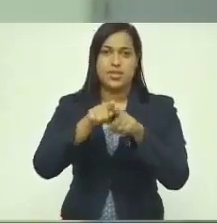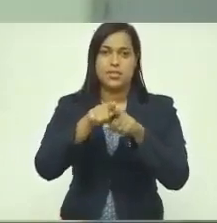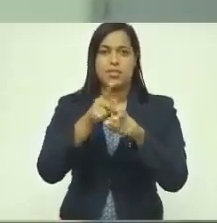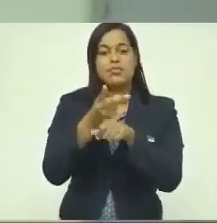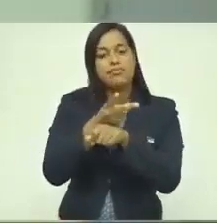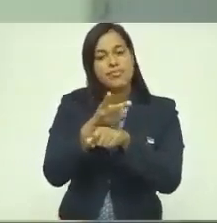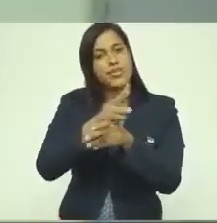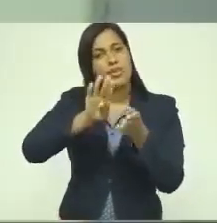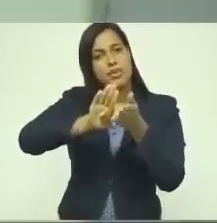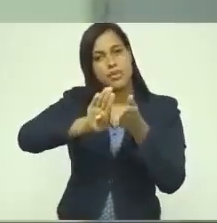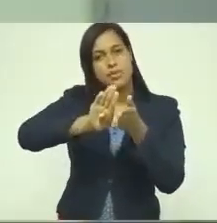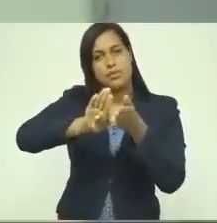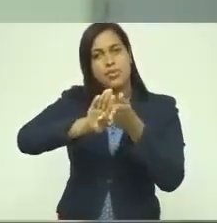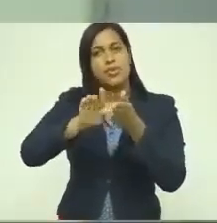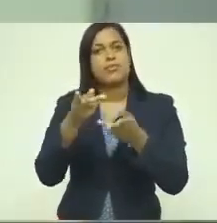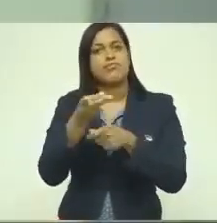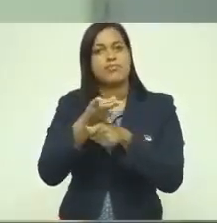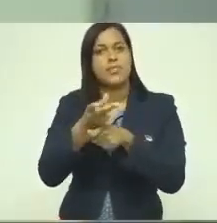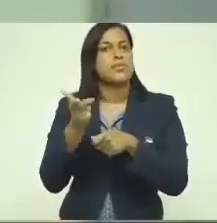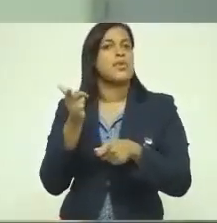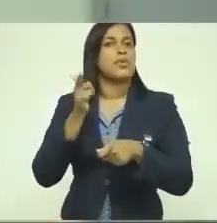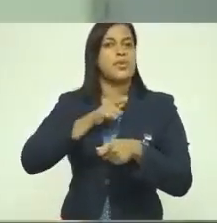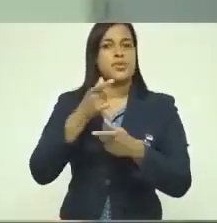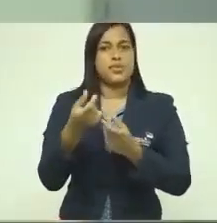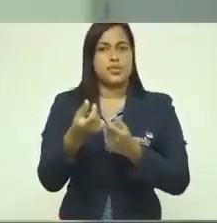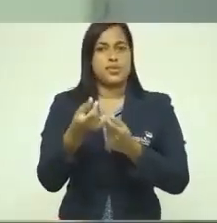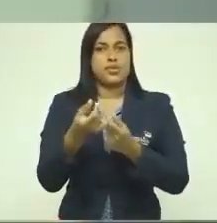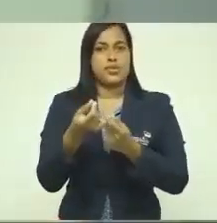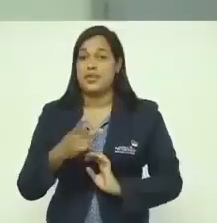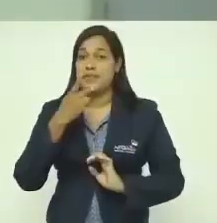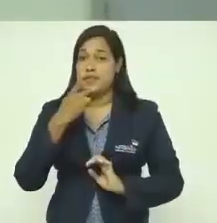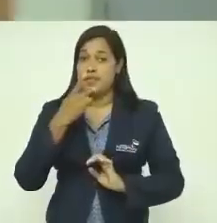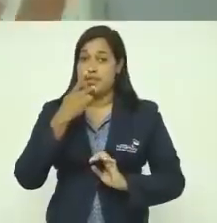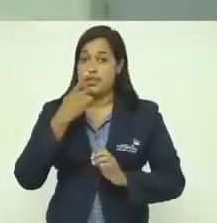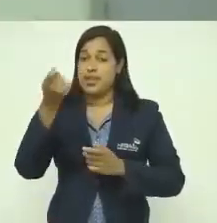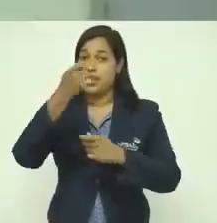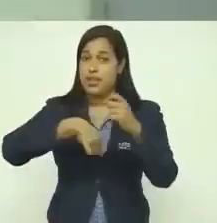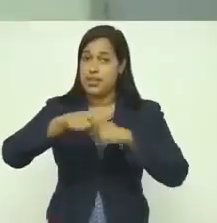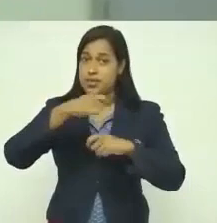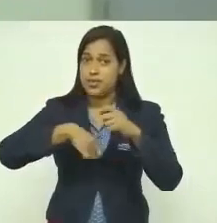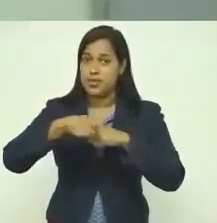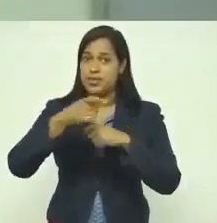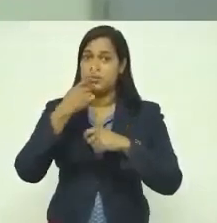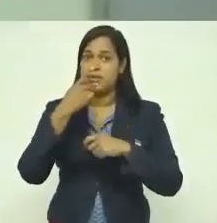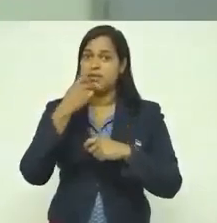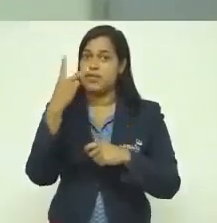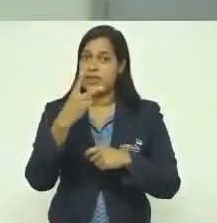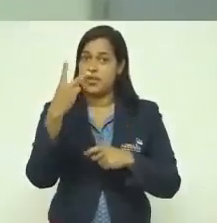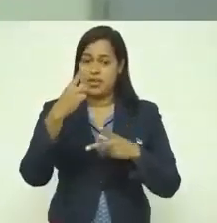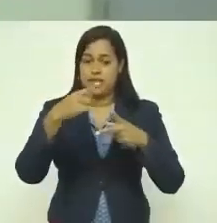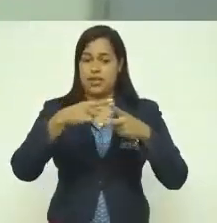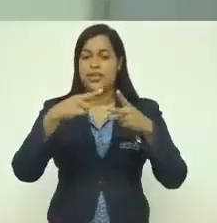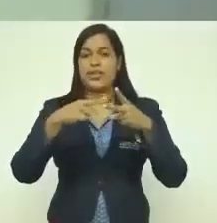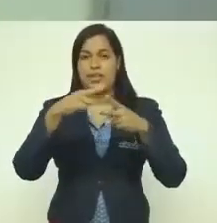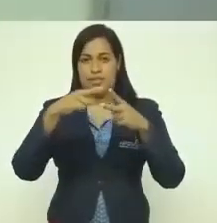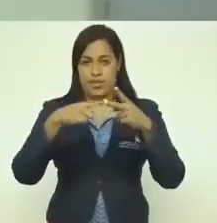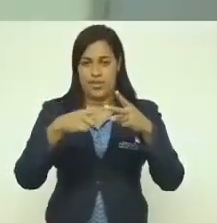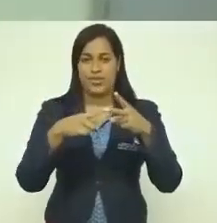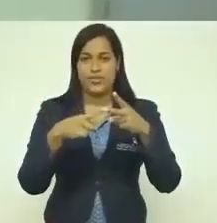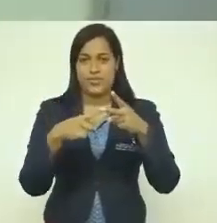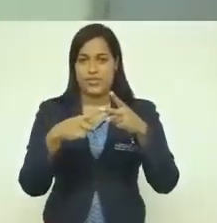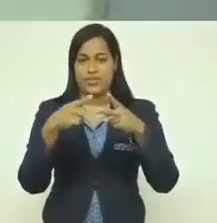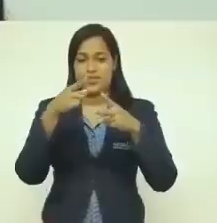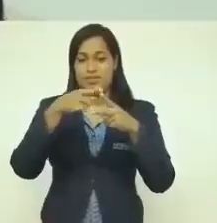banco para poder tirar o dinheiro e aí fazer os seus investimentos. Então, falar em economia é falar basicamente